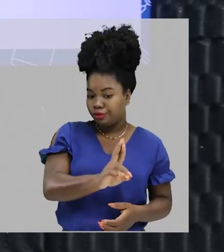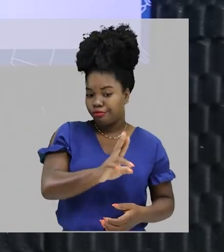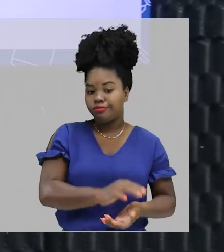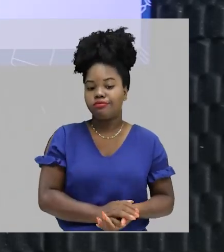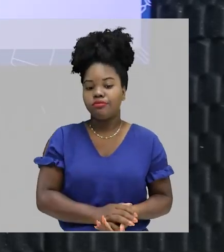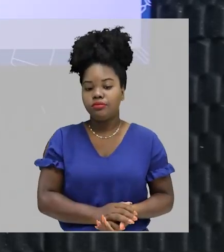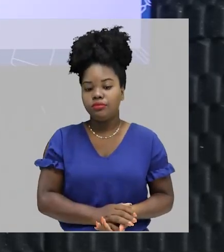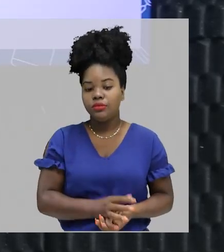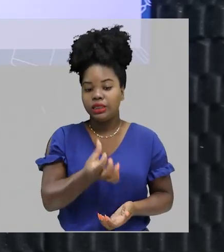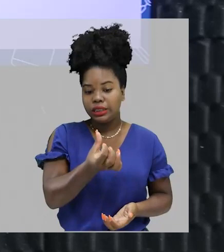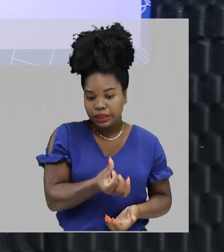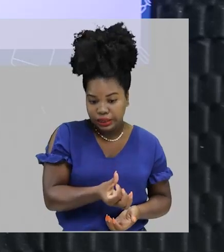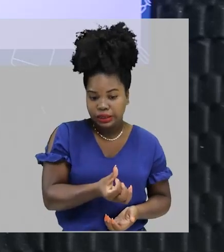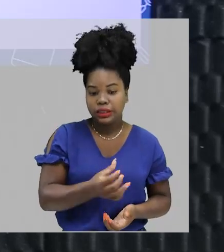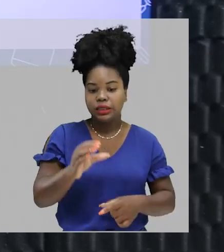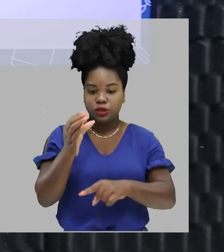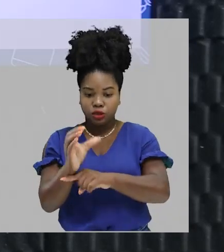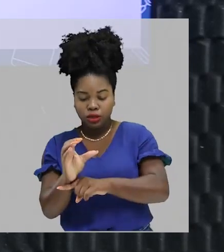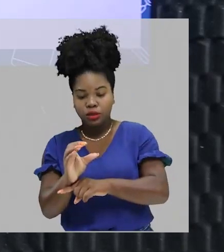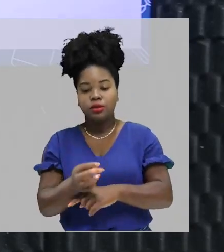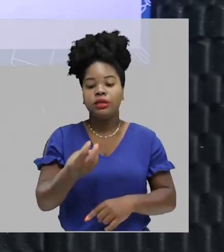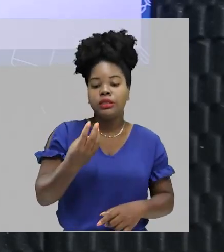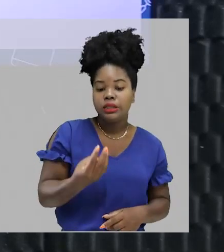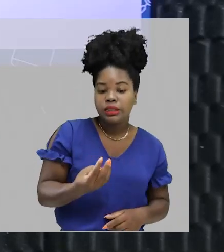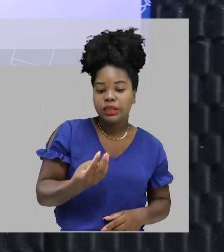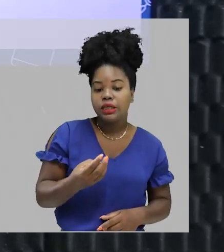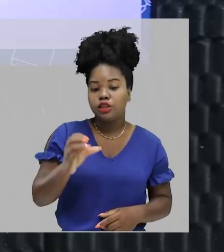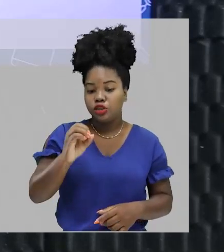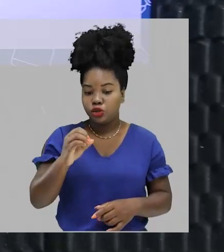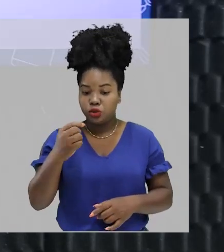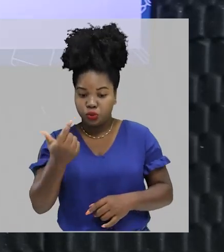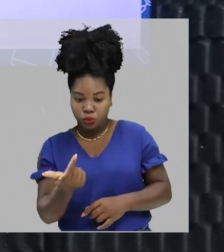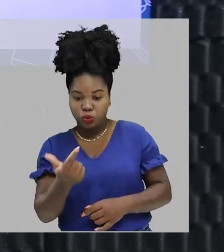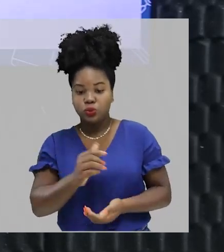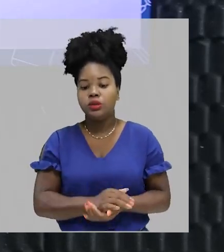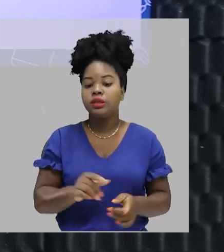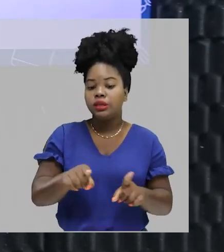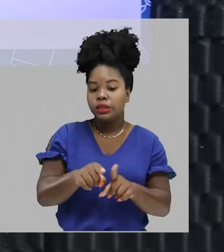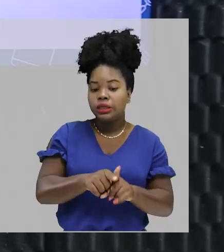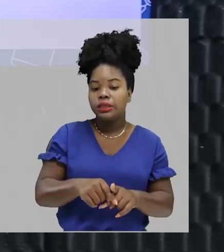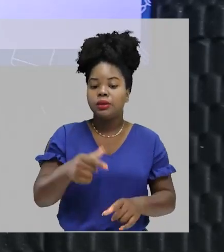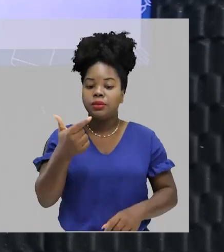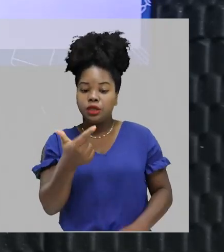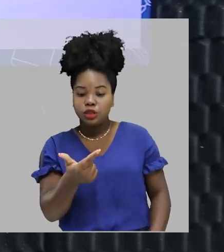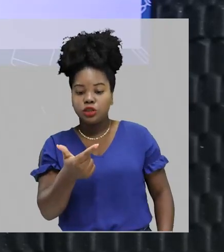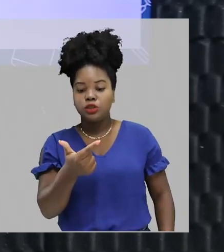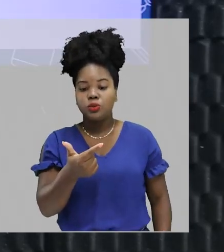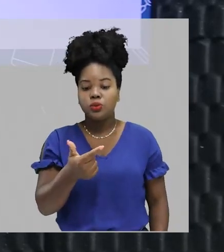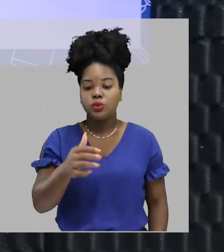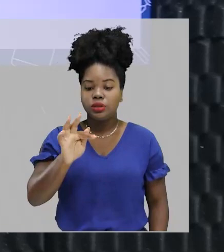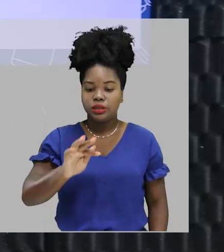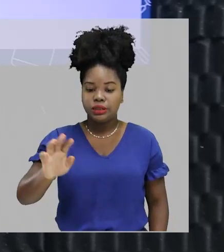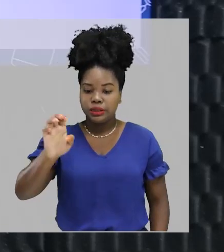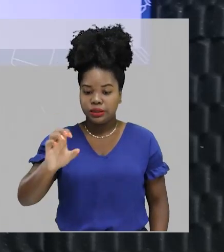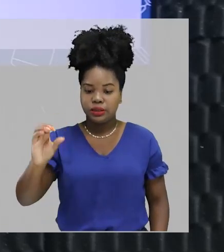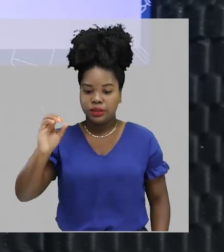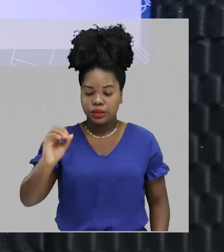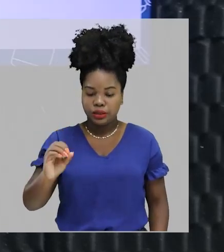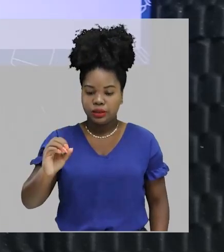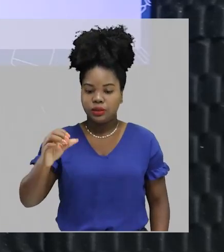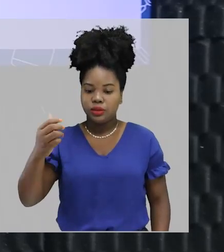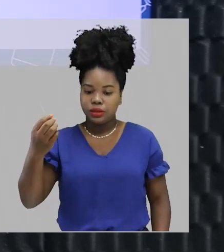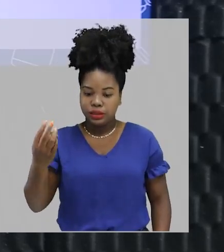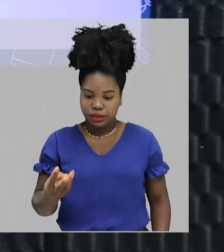restaram 6 mols de carbono, 3 mols do oxigênio, 2 mols do óxido de